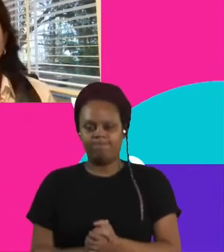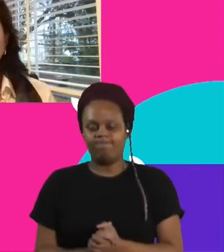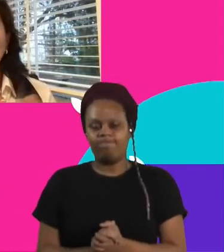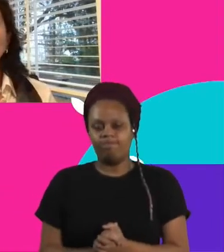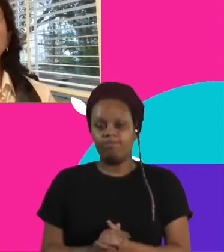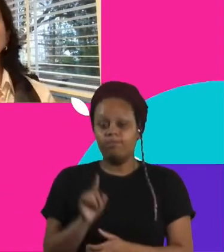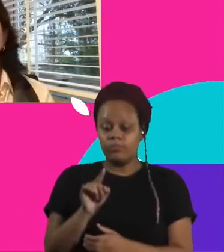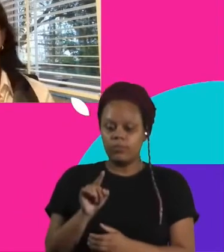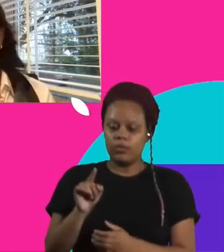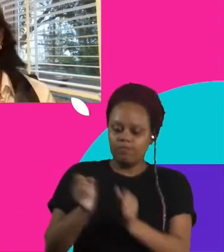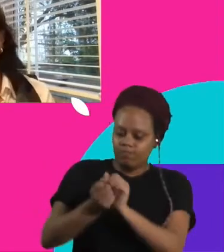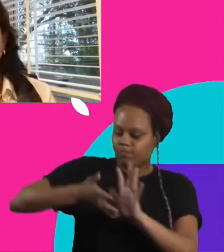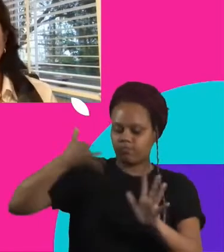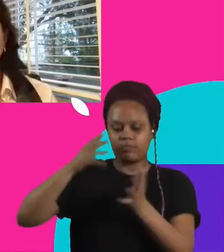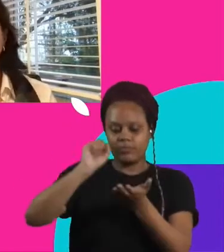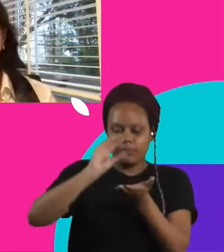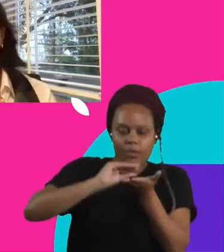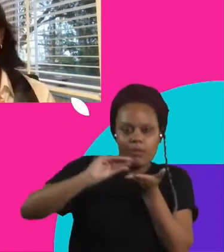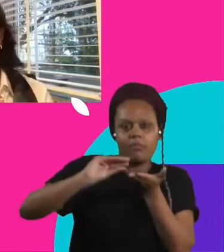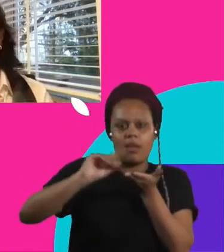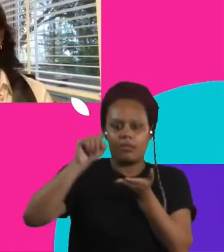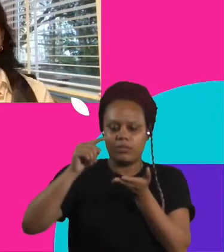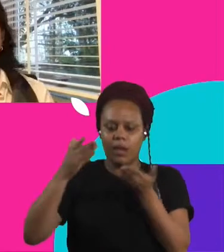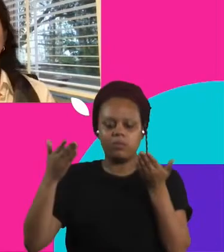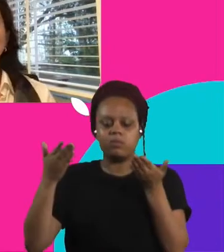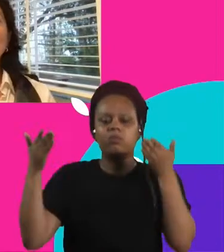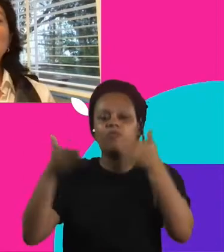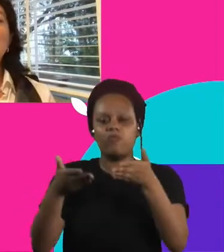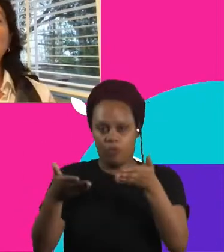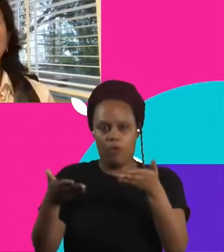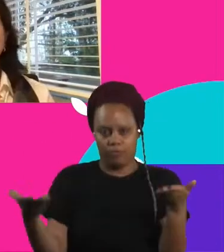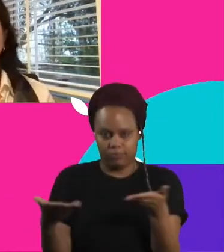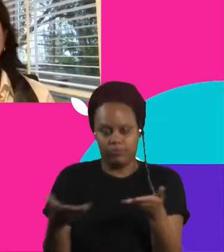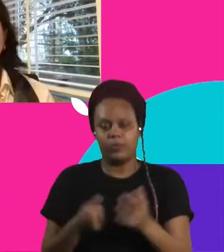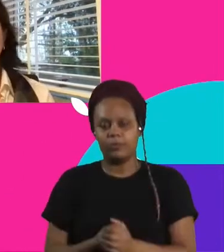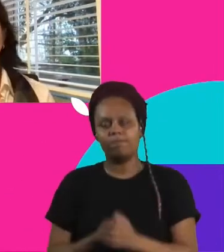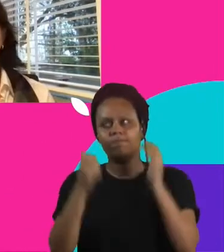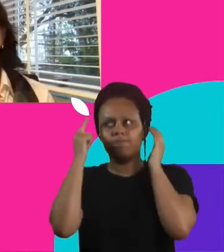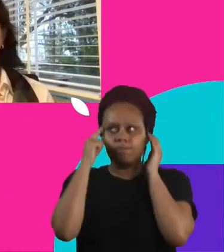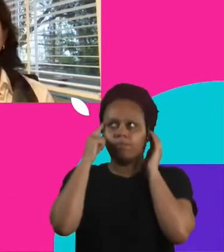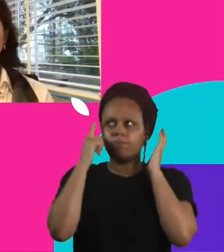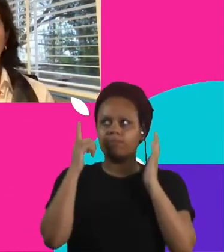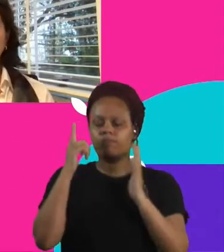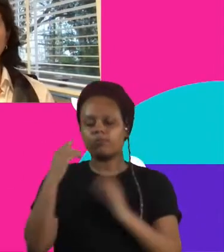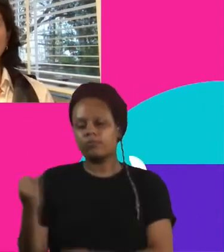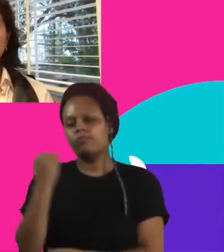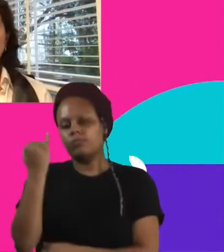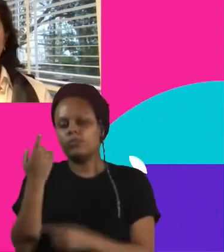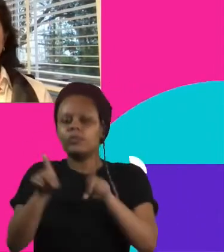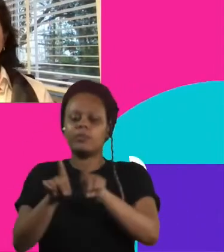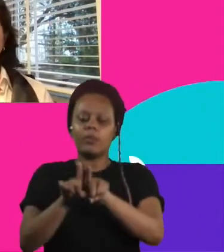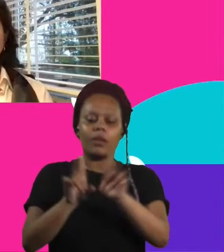fluência de dados está no centro desse debate de hoje aqui, né? Então, quando a gente pensa na importância e no potencial desse tema para o